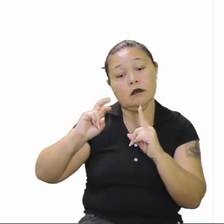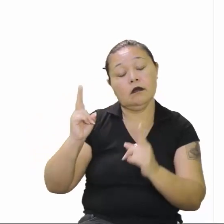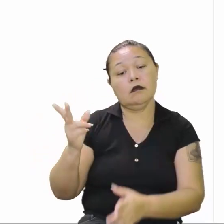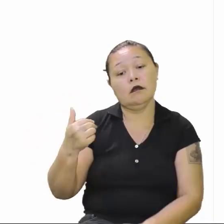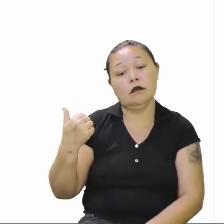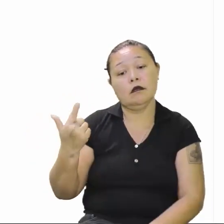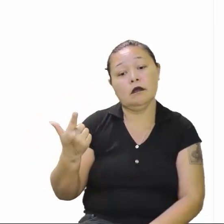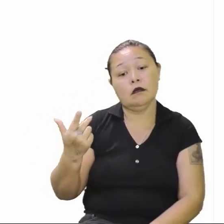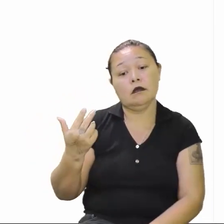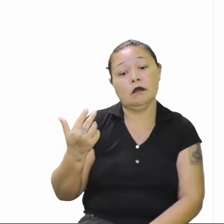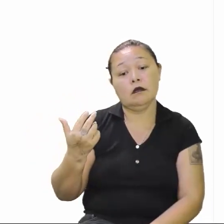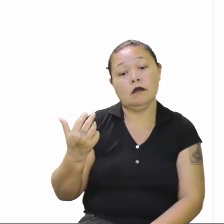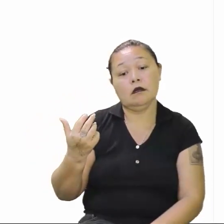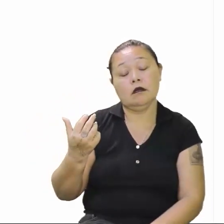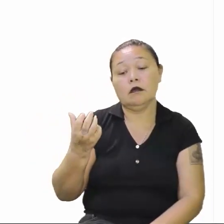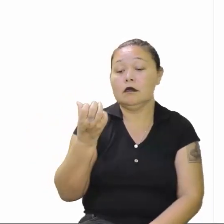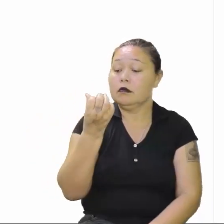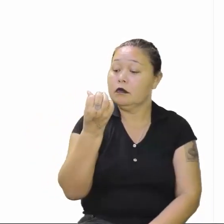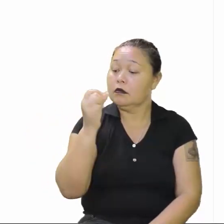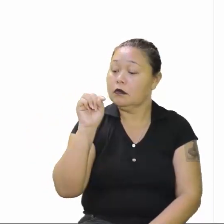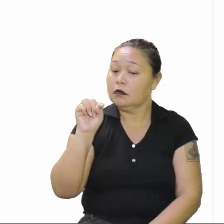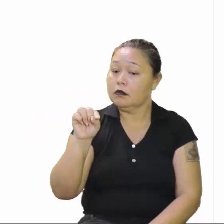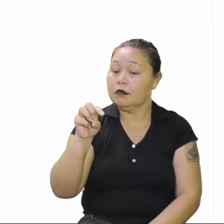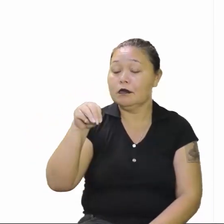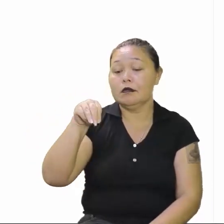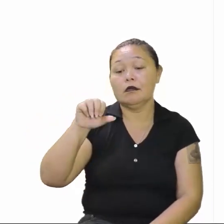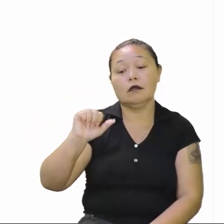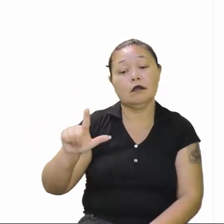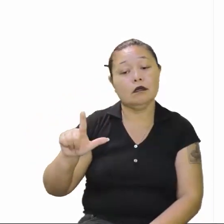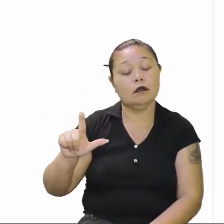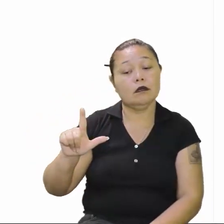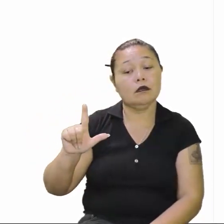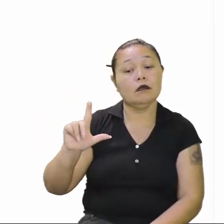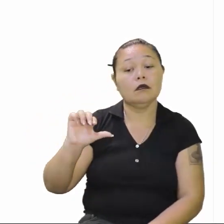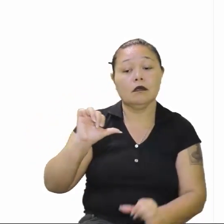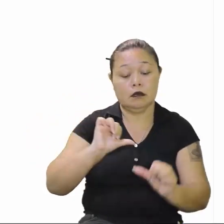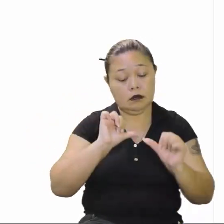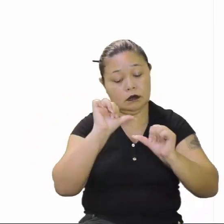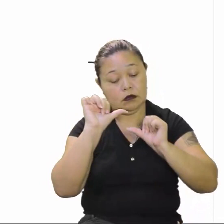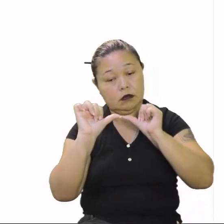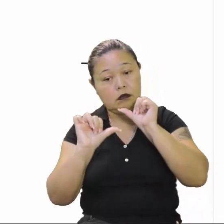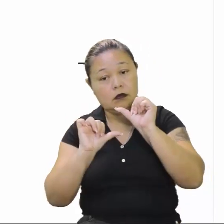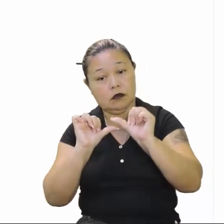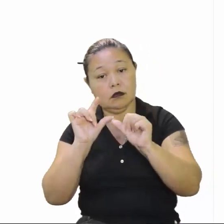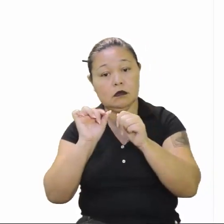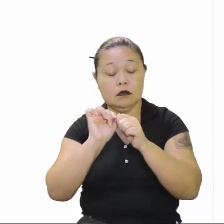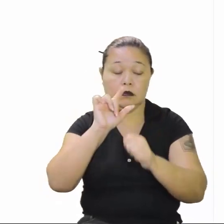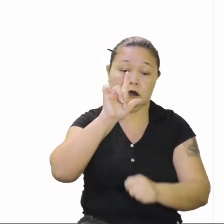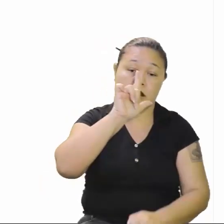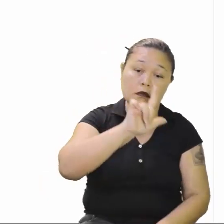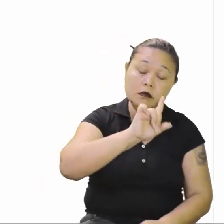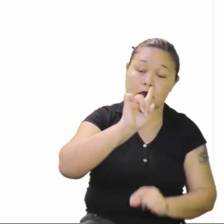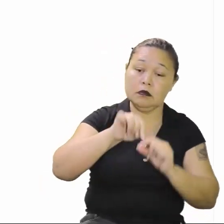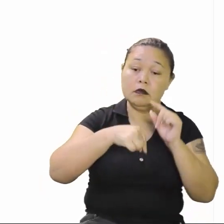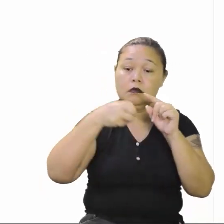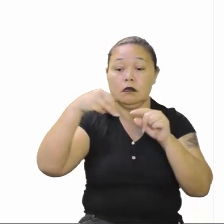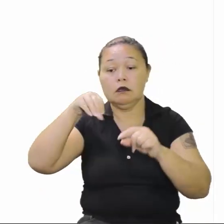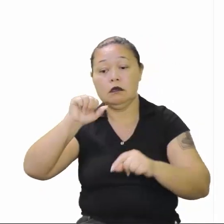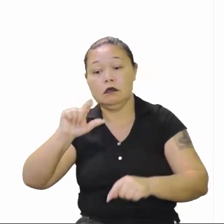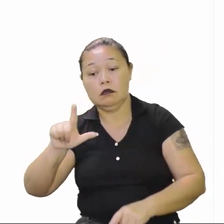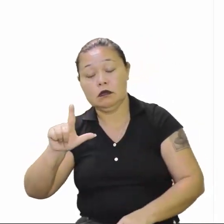corresponde a 6.000 mililitros, tá certo? Isso transformando litro em mililitro, porque na